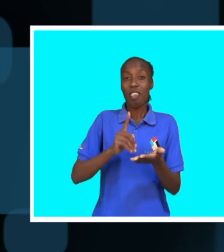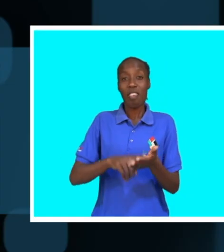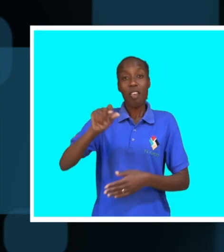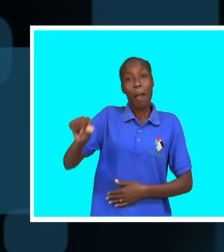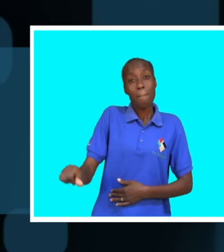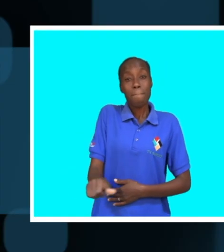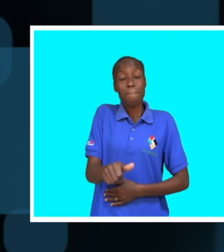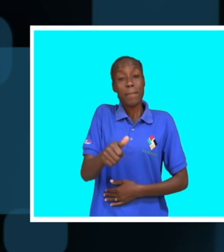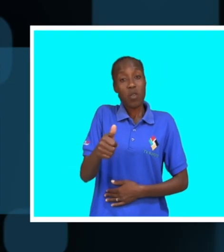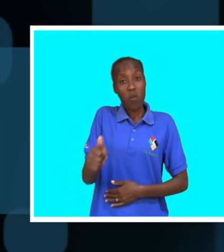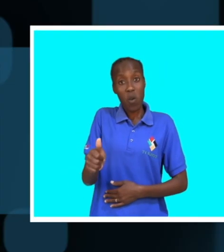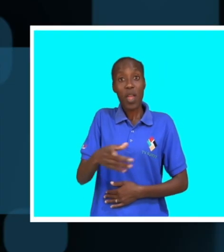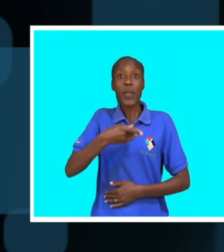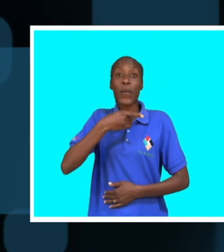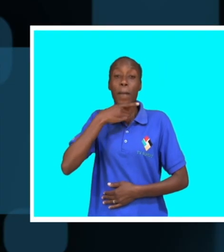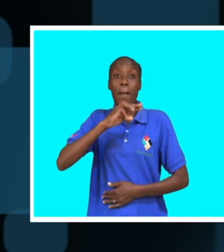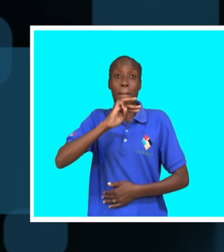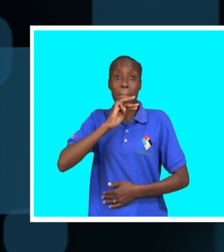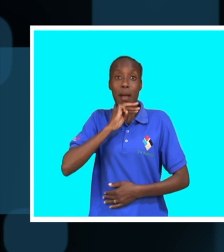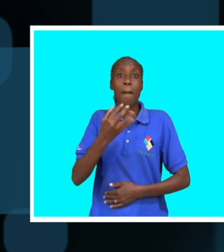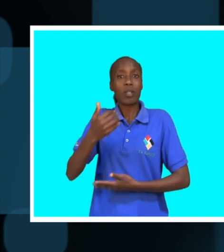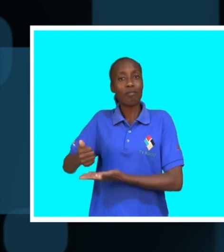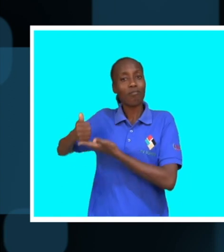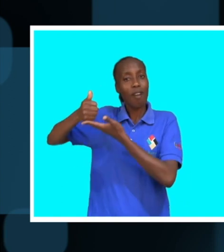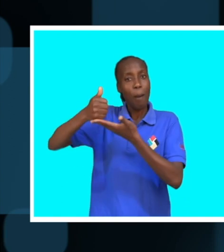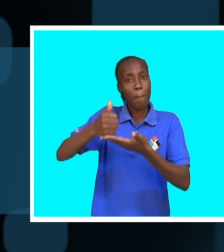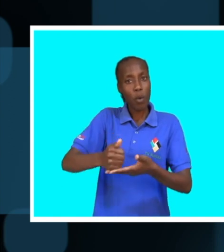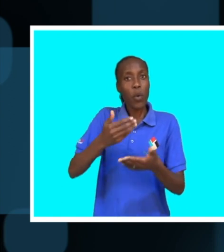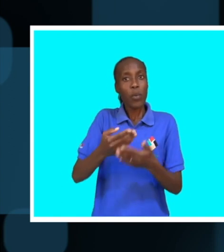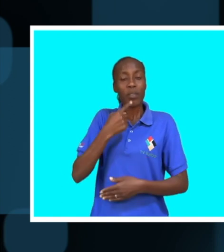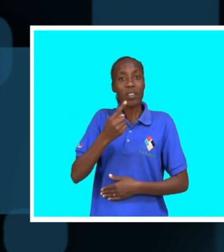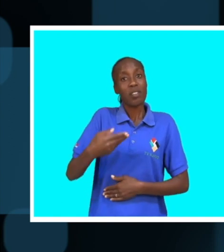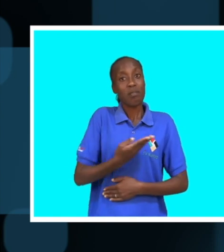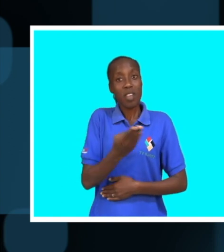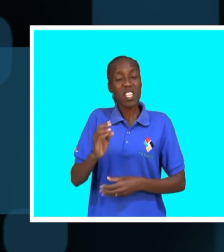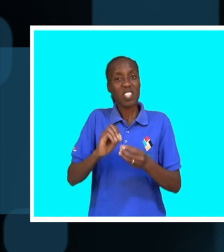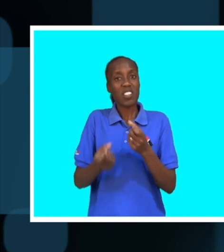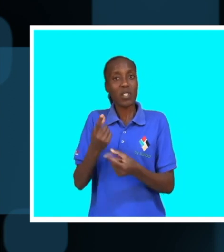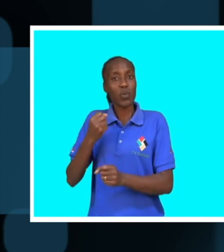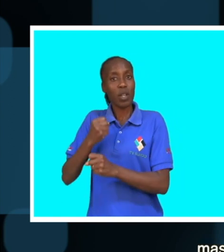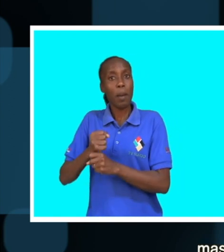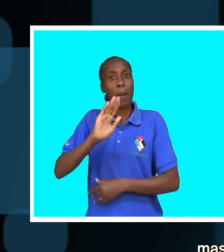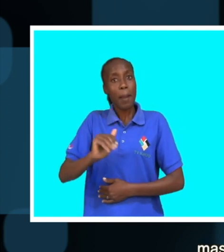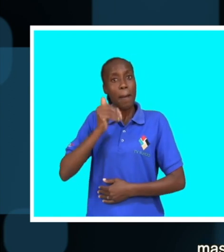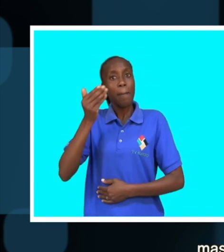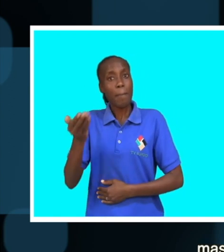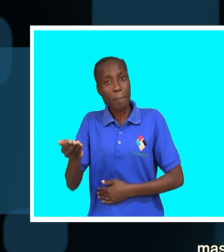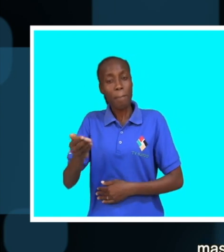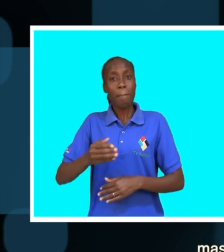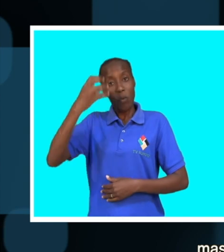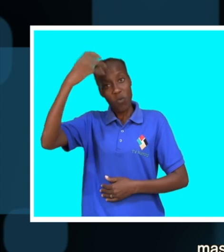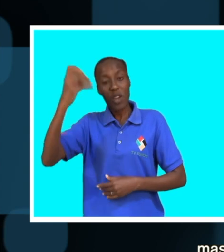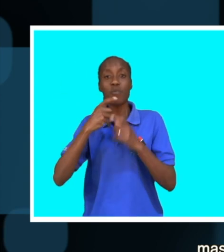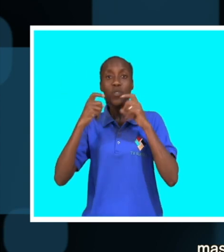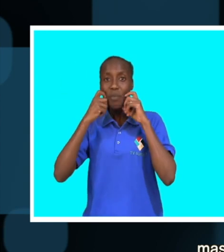Será muito melhor se os pais forem apoiados, pois sinto que fazem algum trabalho, mas farão melhor